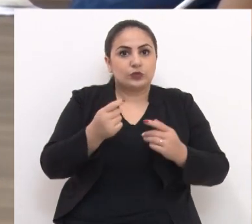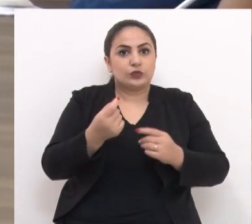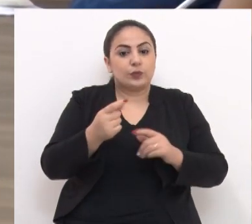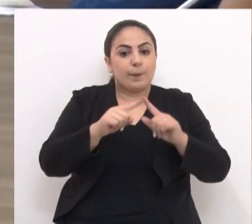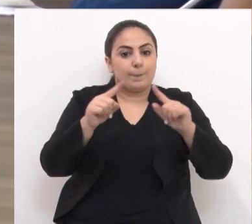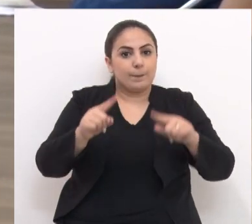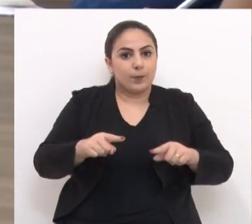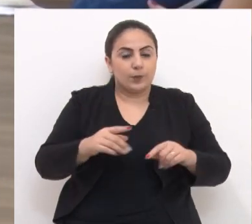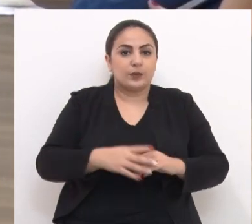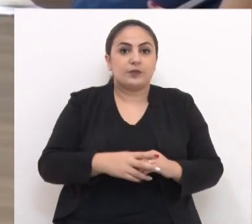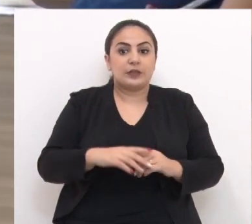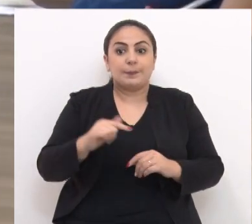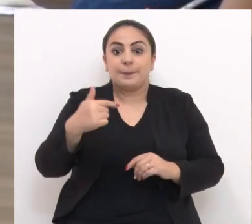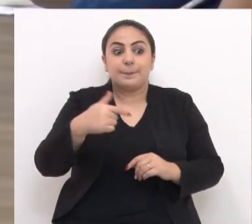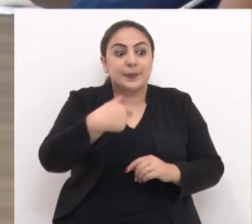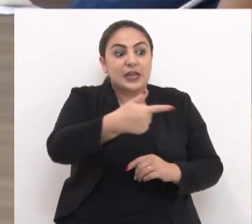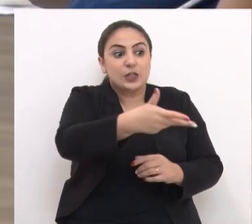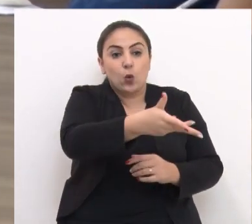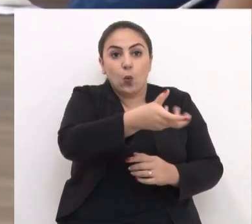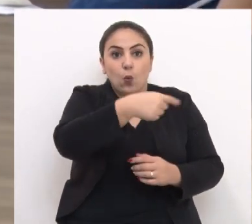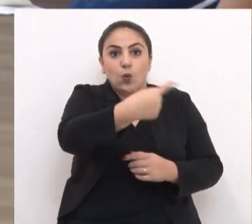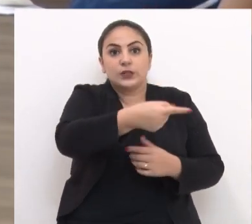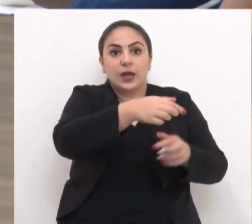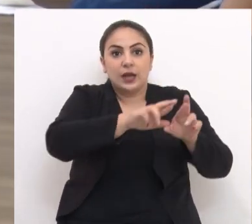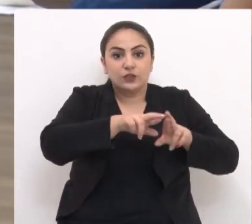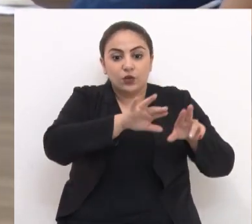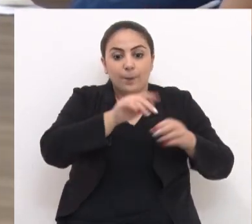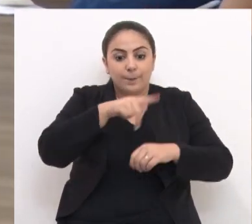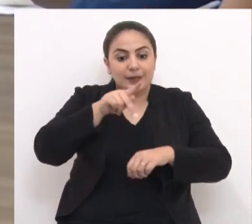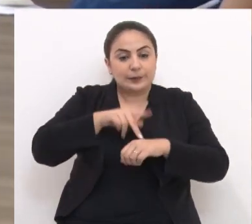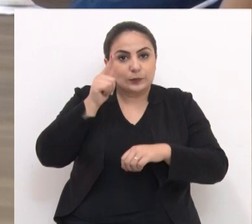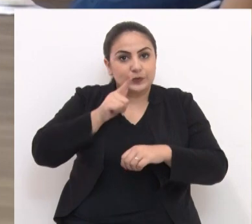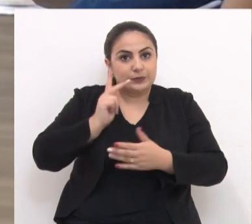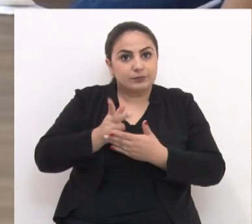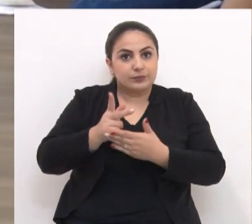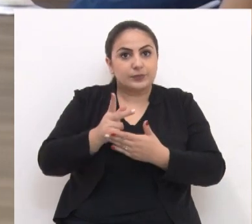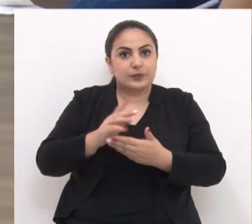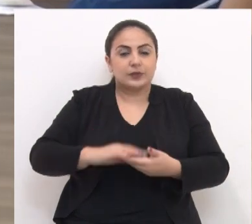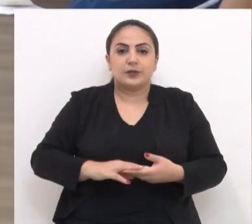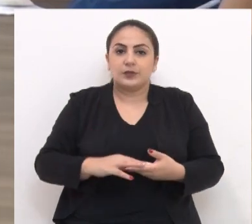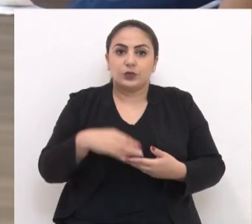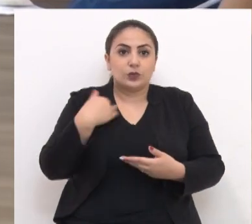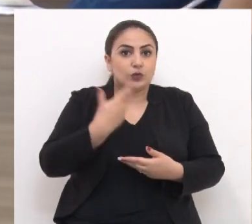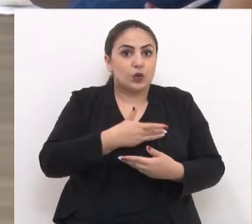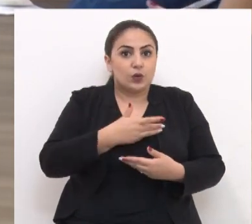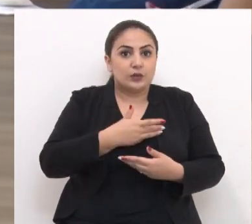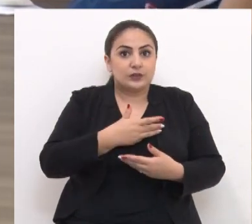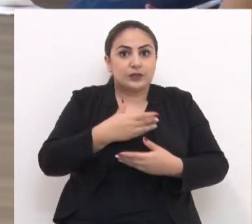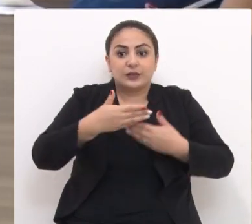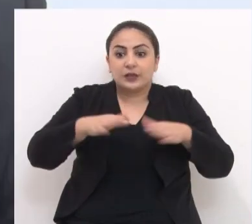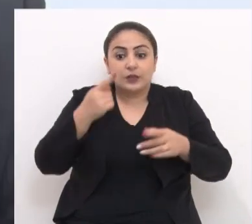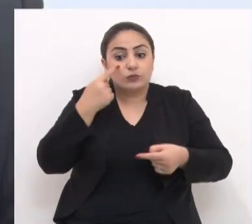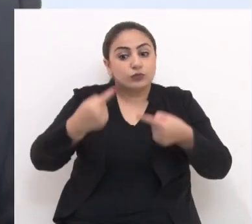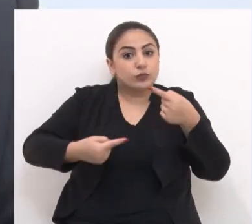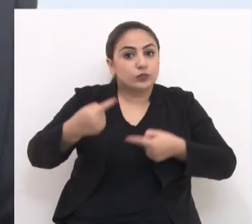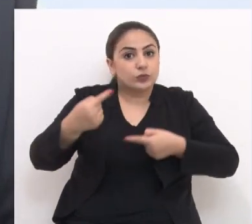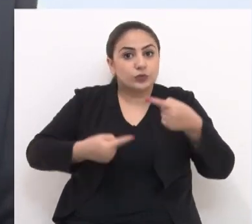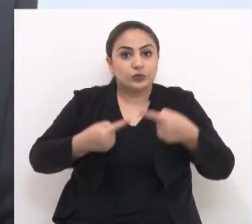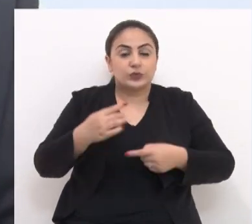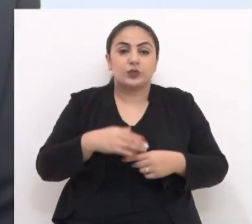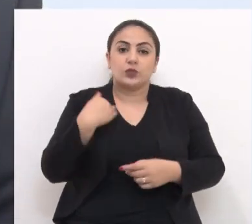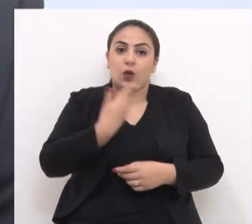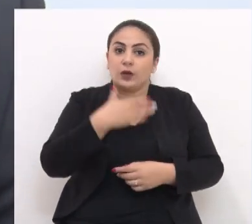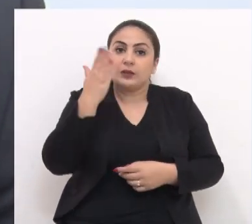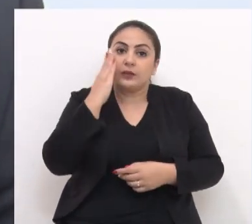público, que vai ser retirado de outra região do país para poder sustentar isso, a gente tem que discutir isso francamente, abertamente. A gente sabe que